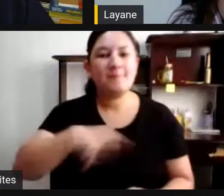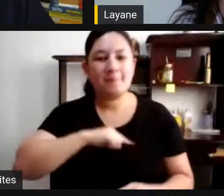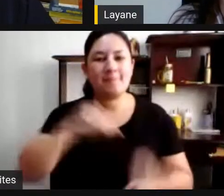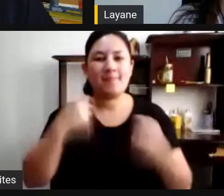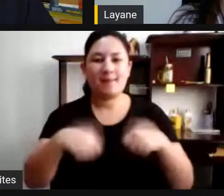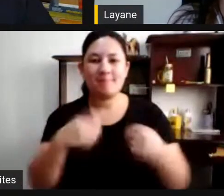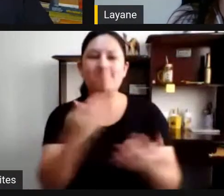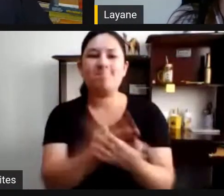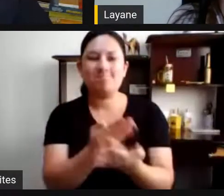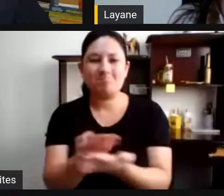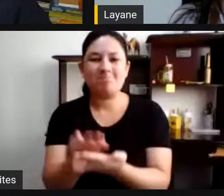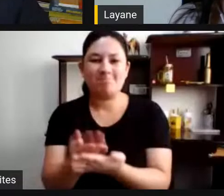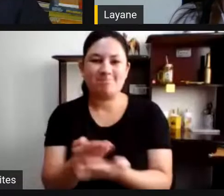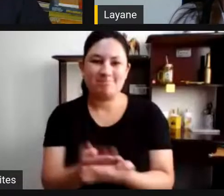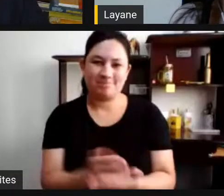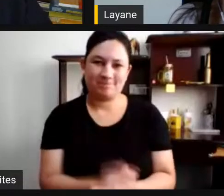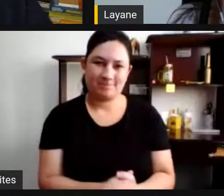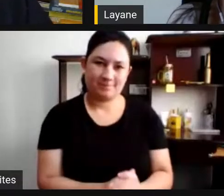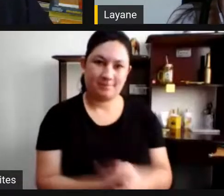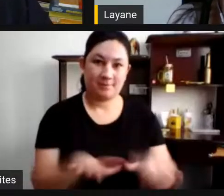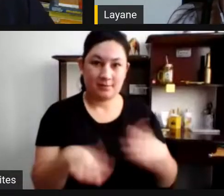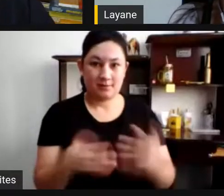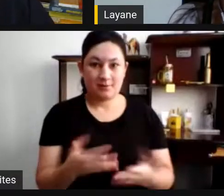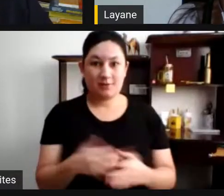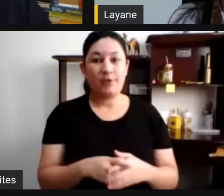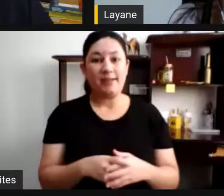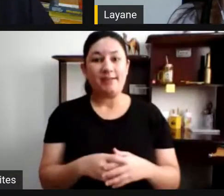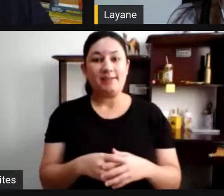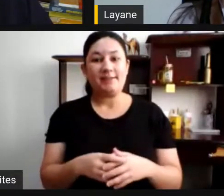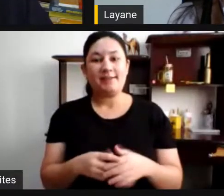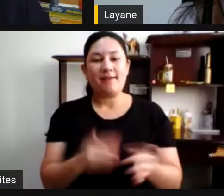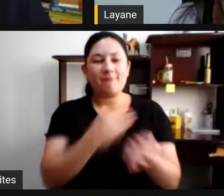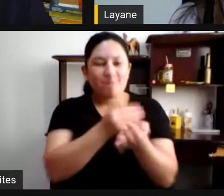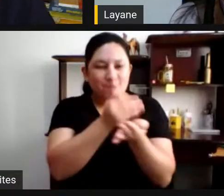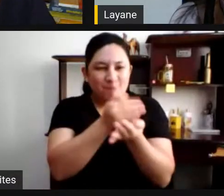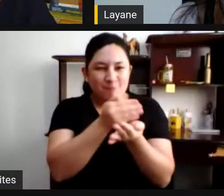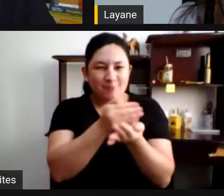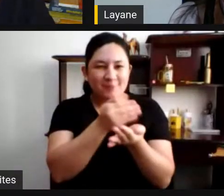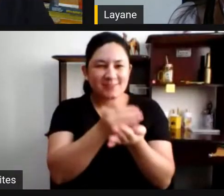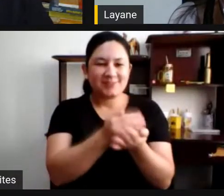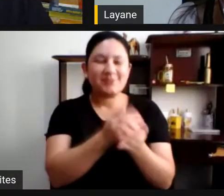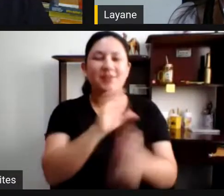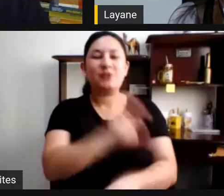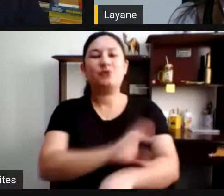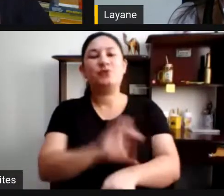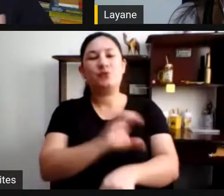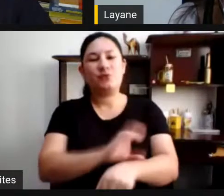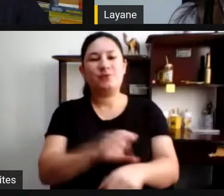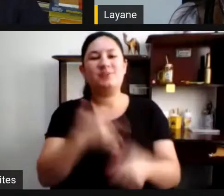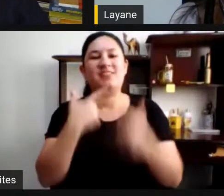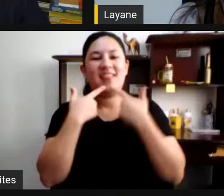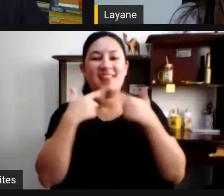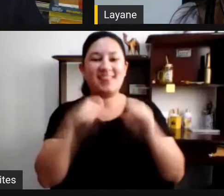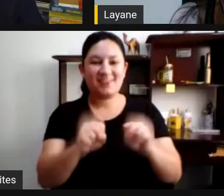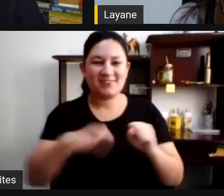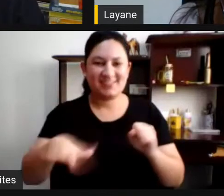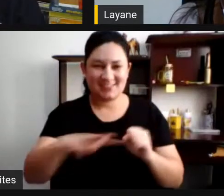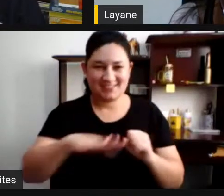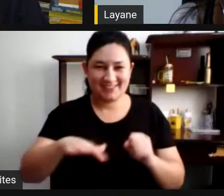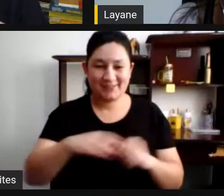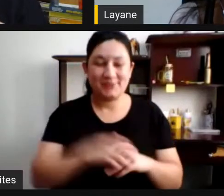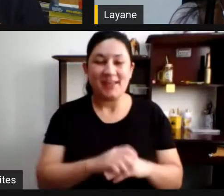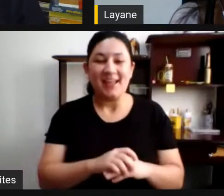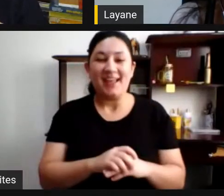tem o prefácio do curso de linguística geral ele não é muito lido e a sua fala me lembrou ele nesse